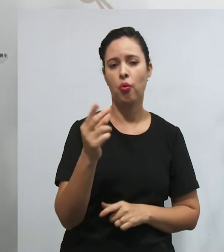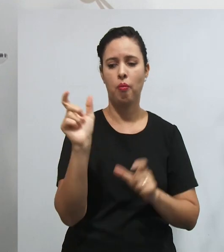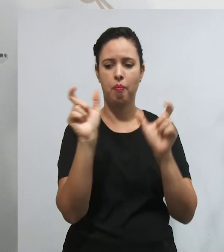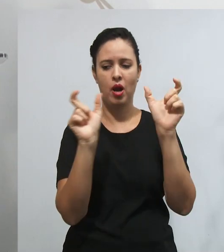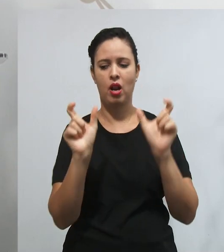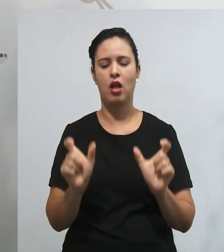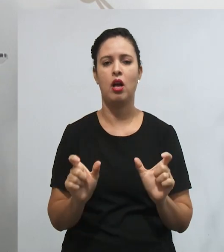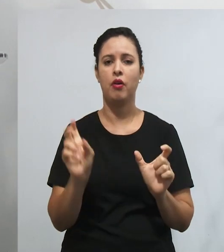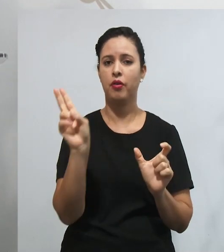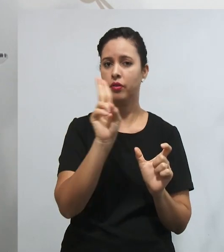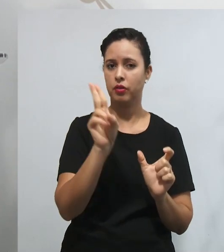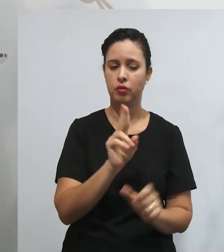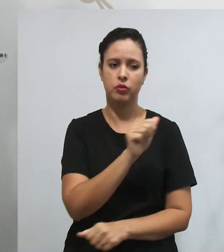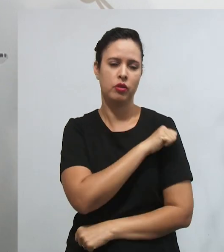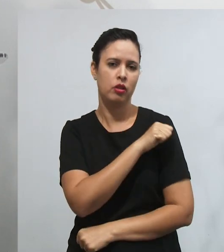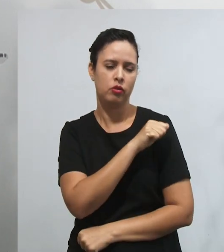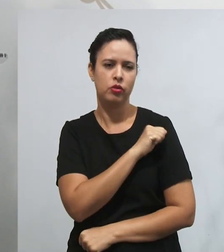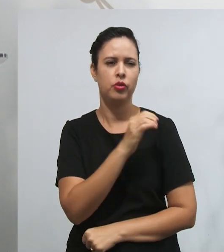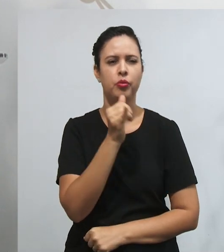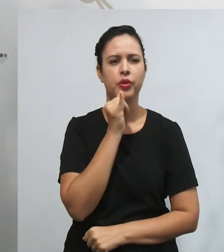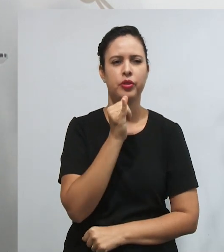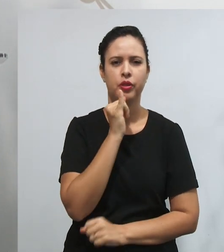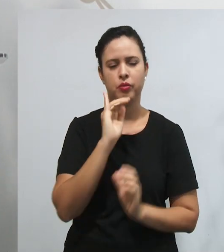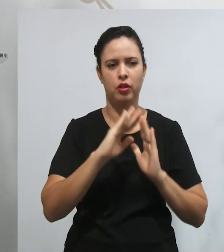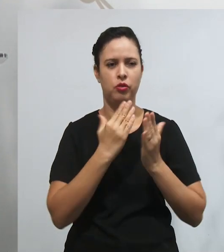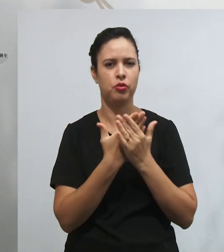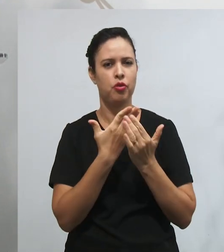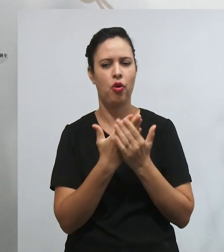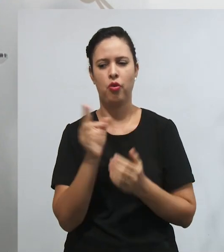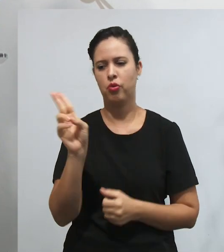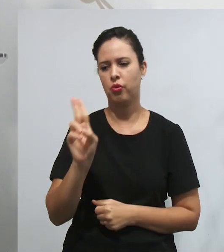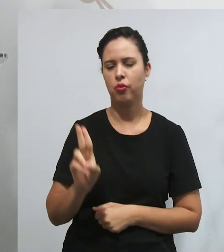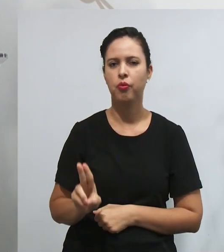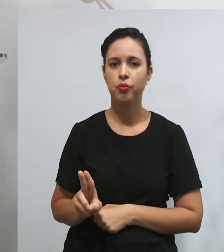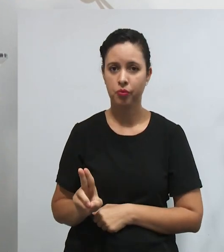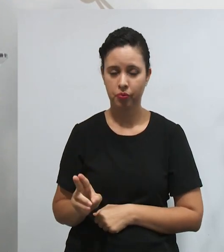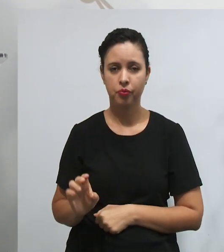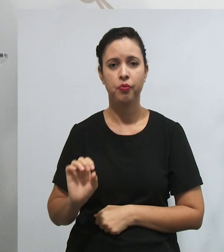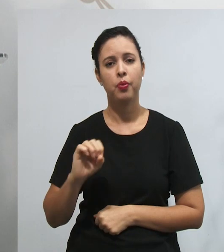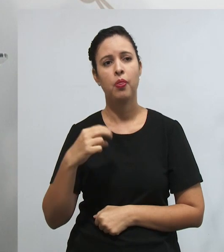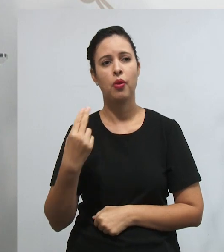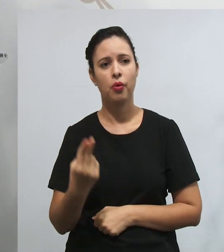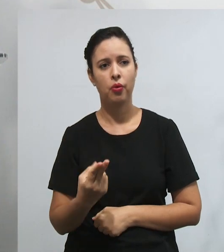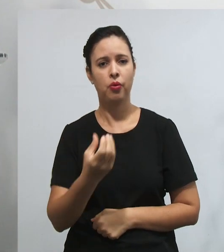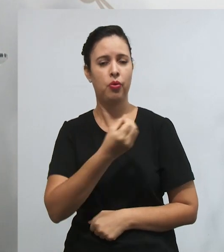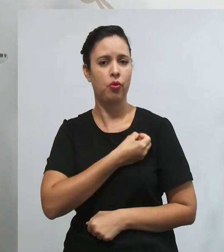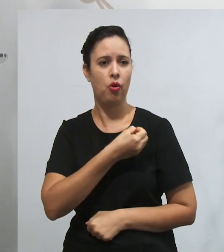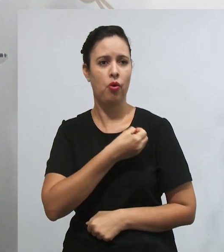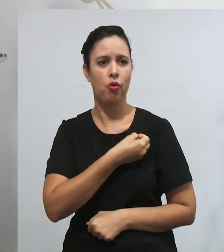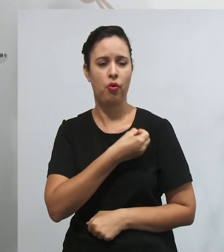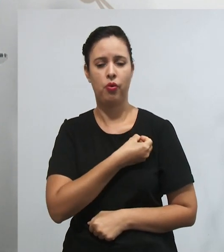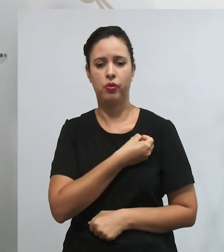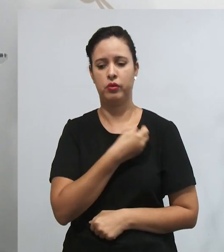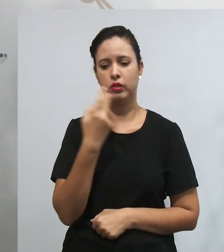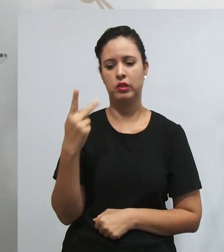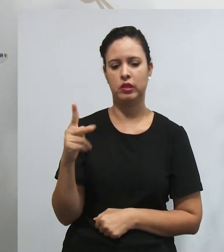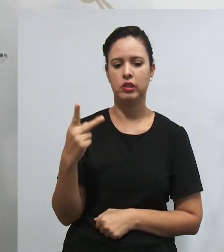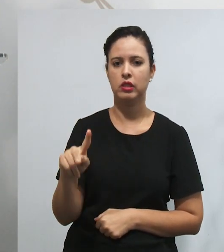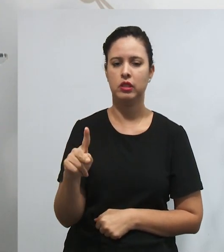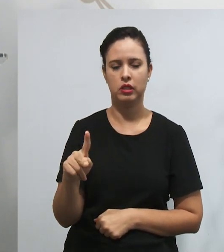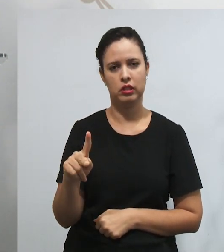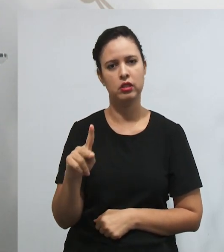alunos numa instituição, numa escola, né, esses nomes dos alunos, as notas desses alunos, né,